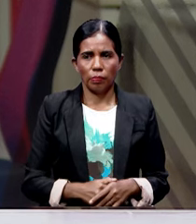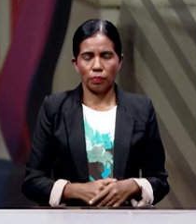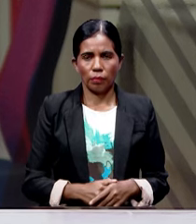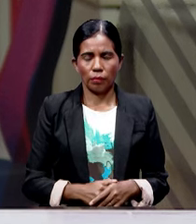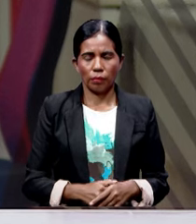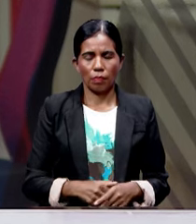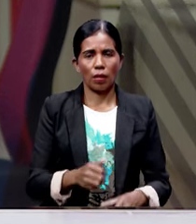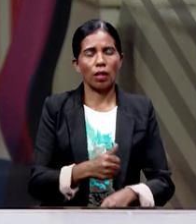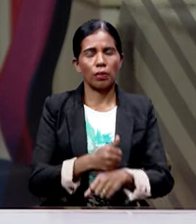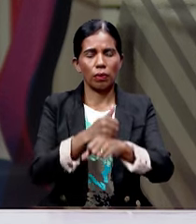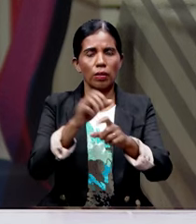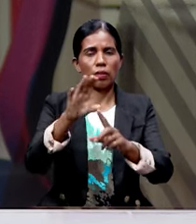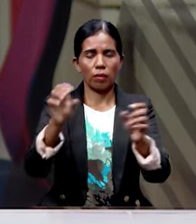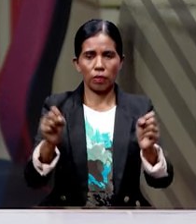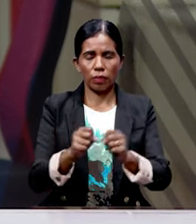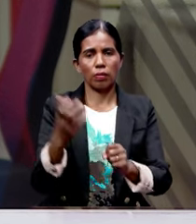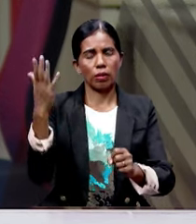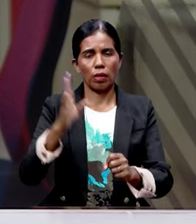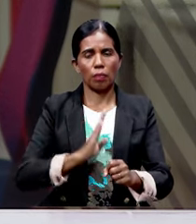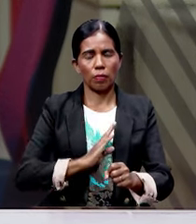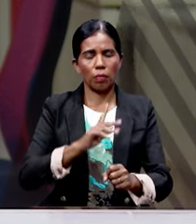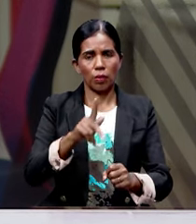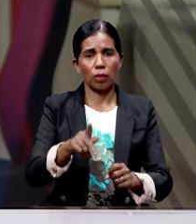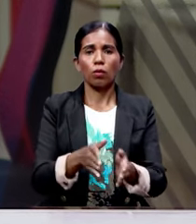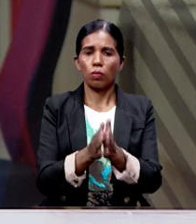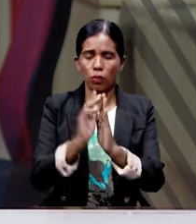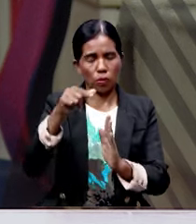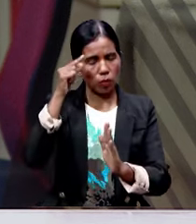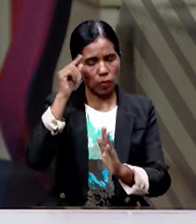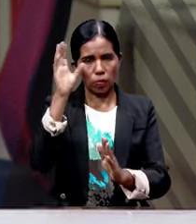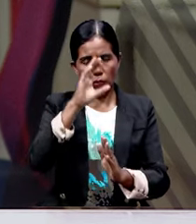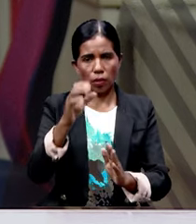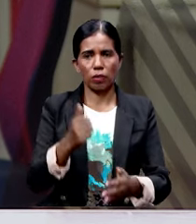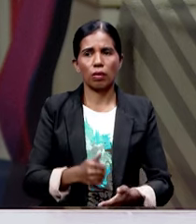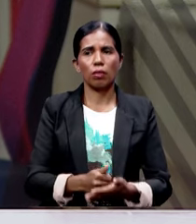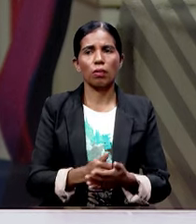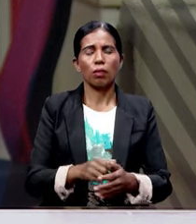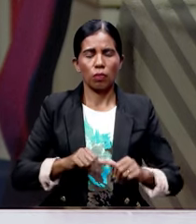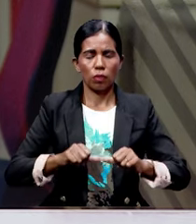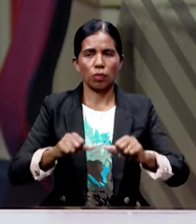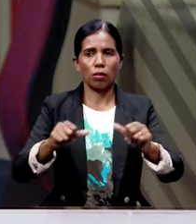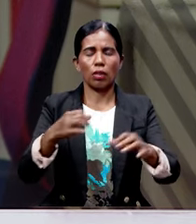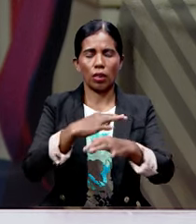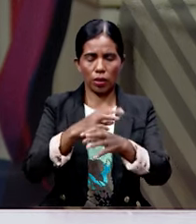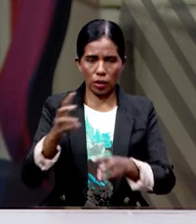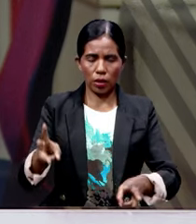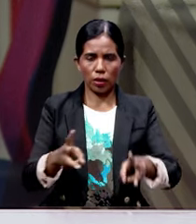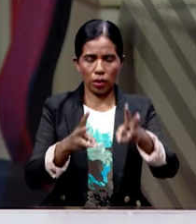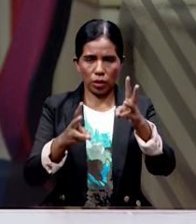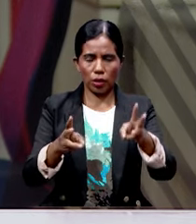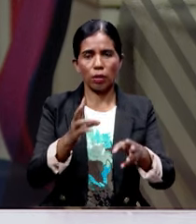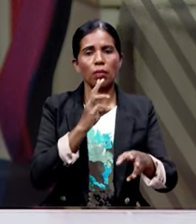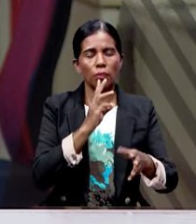Autoridade local na comunidade afetada e Abebonuk, cujo governo busca solução, hoje continua a dia estrada no